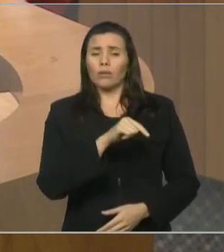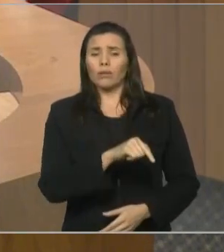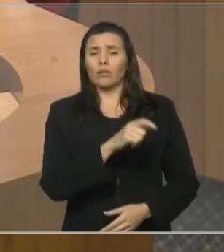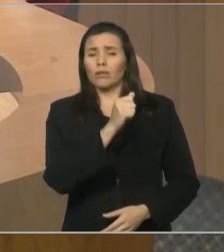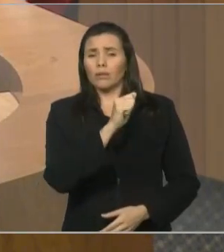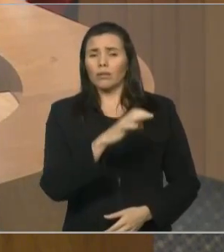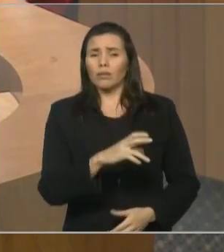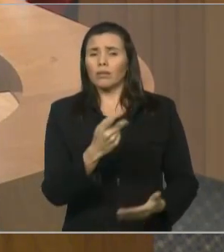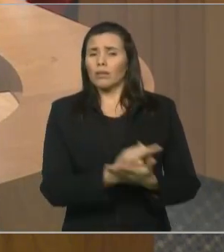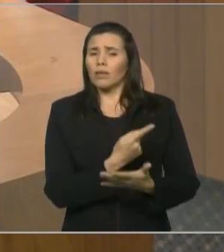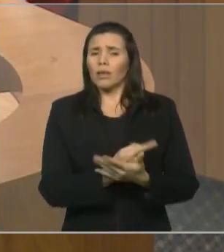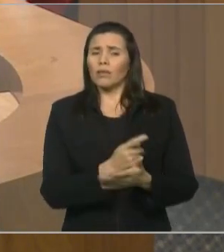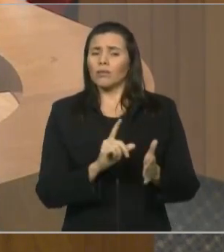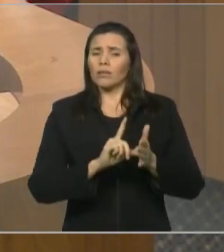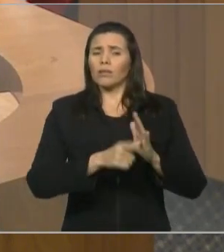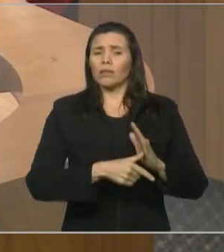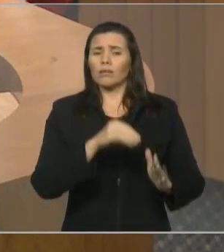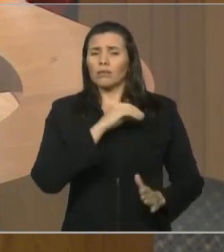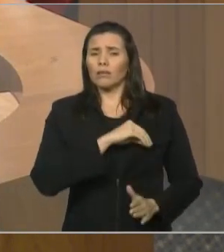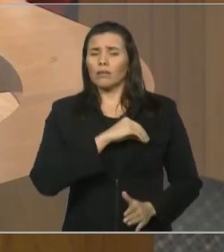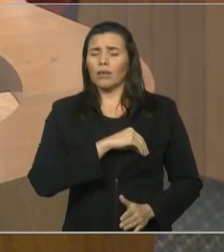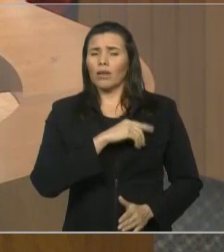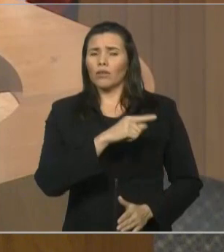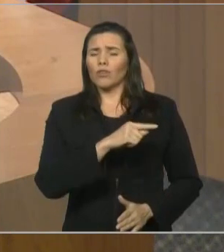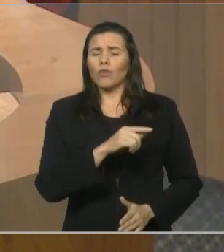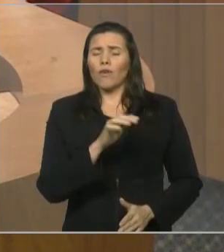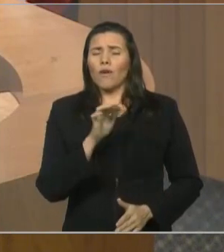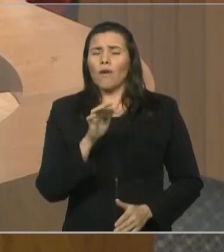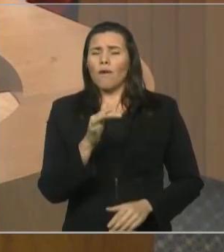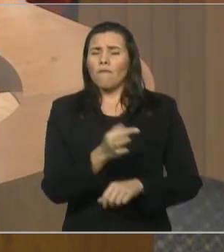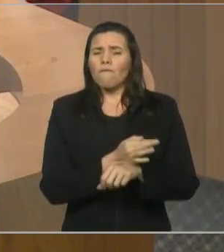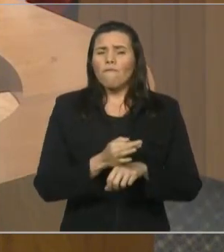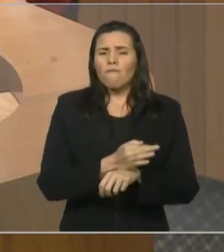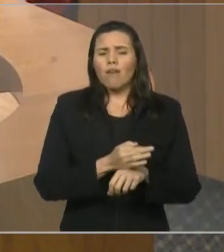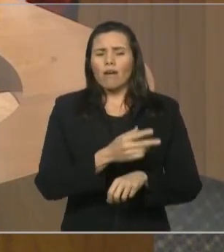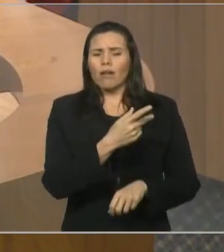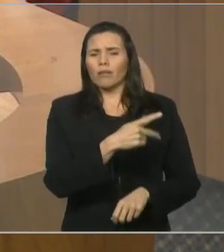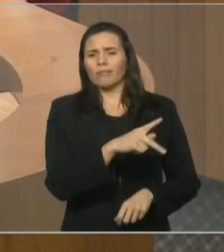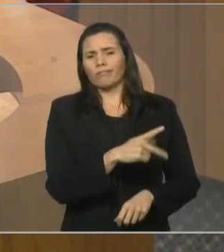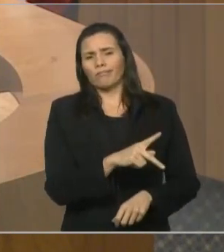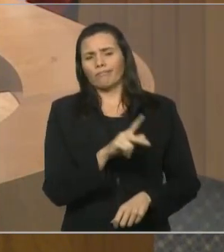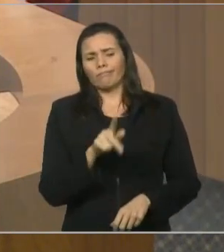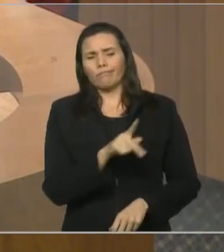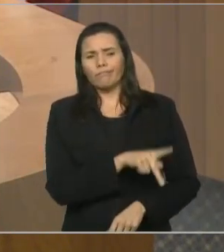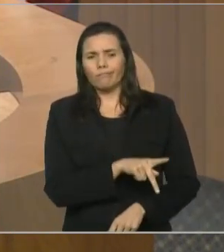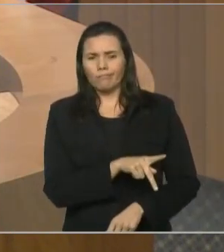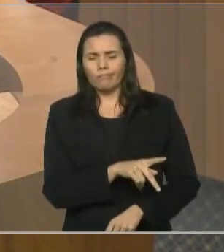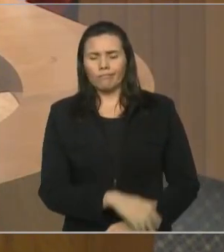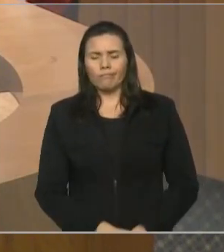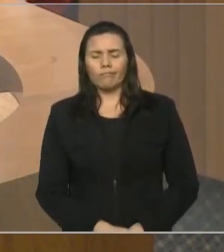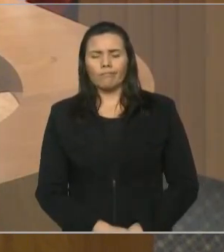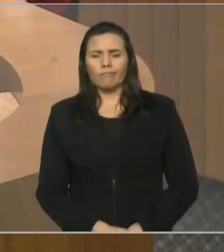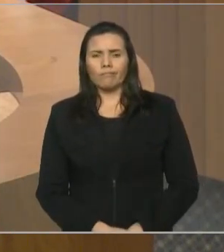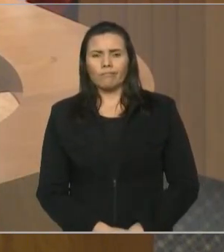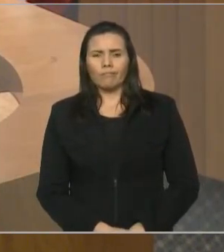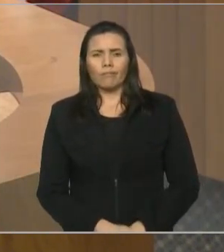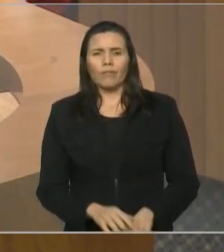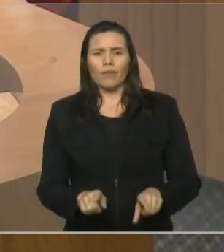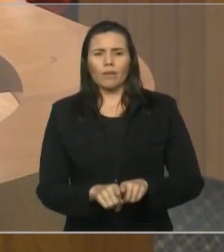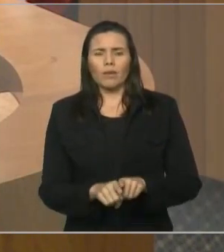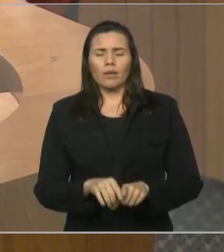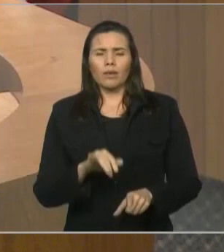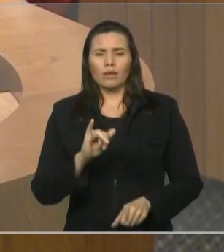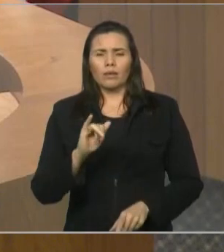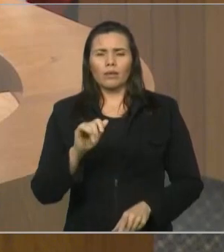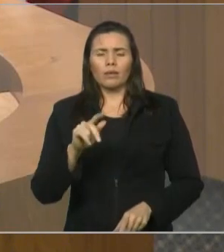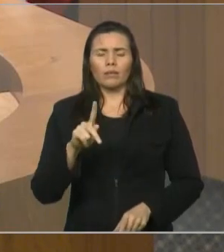senhores e senhoras deputados, o mais grave, os repasses do IPSEMA,